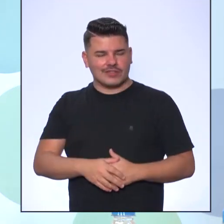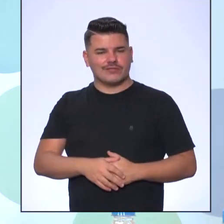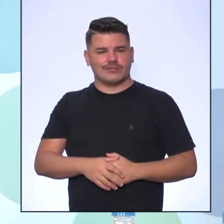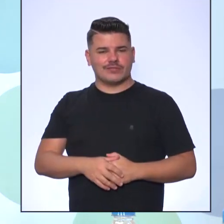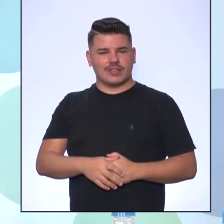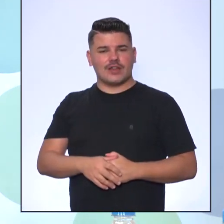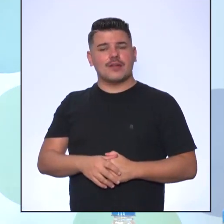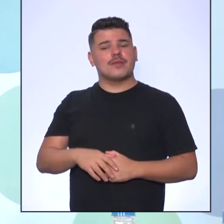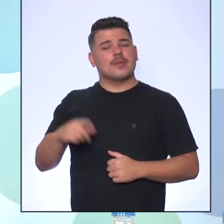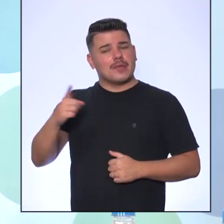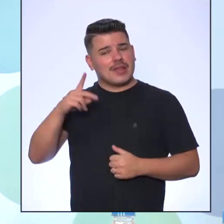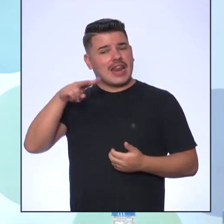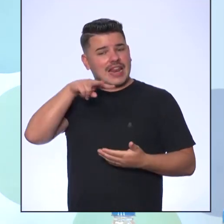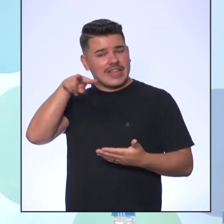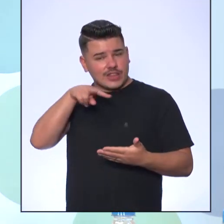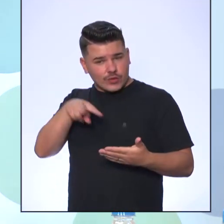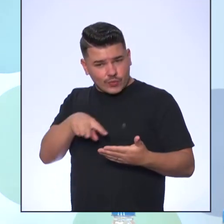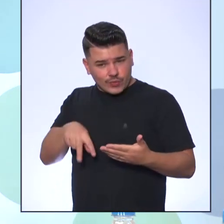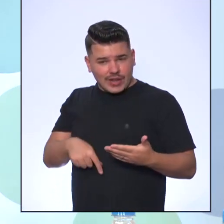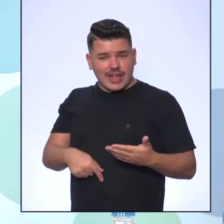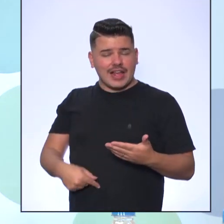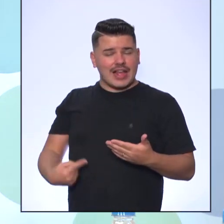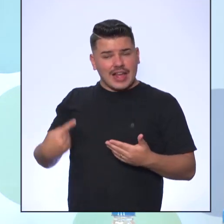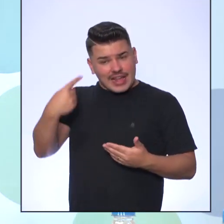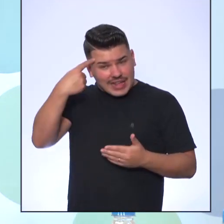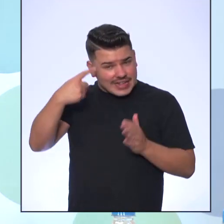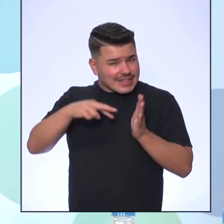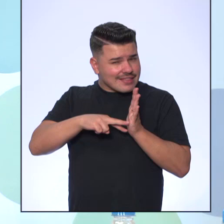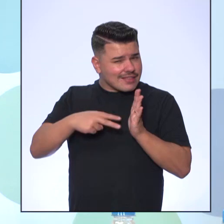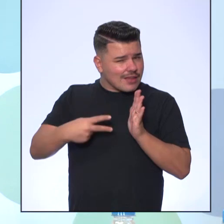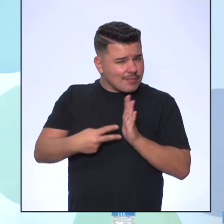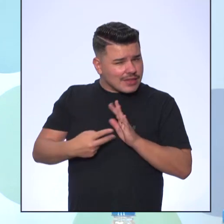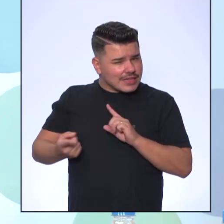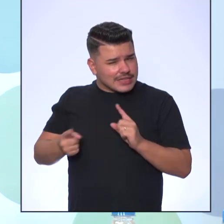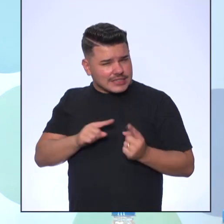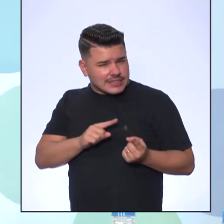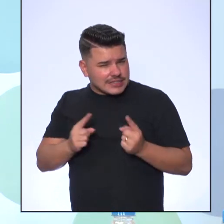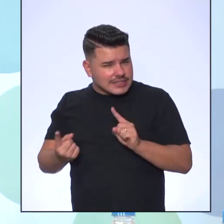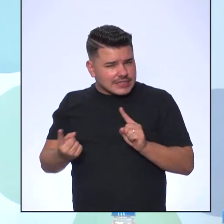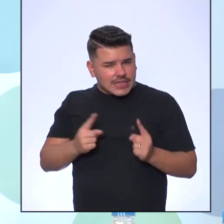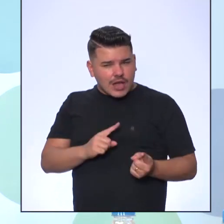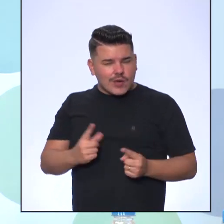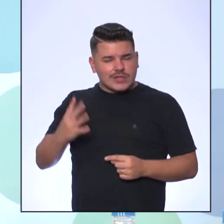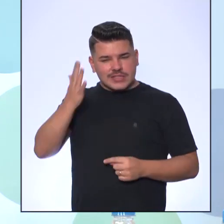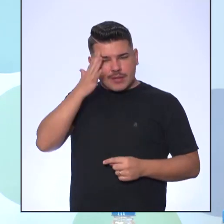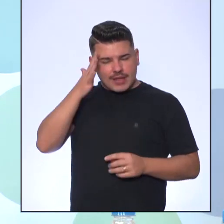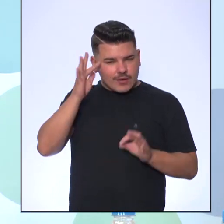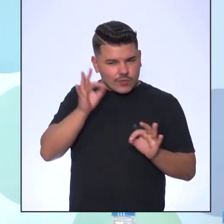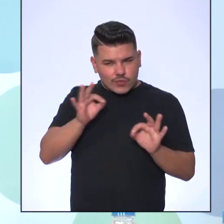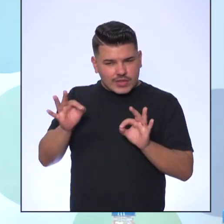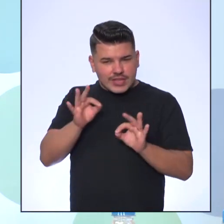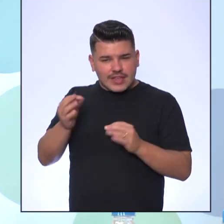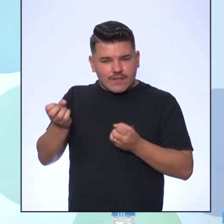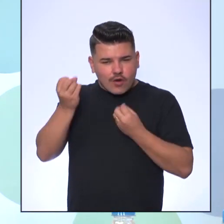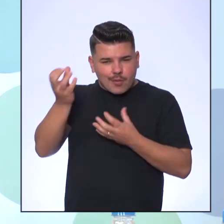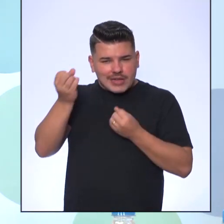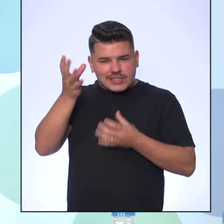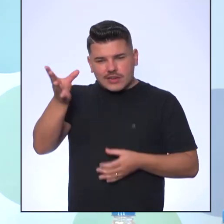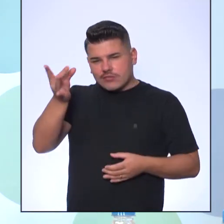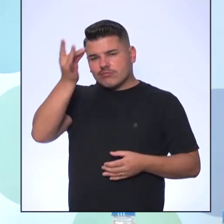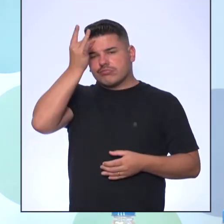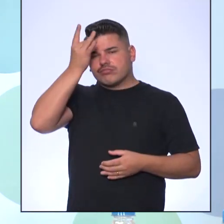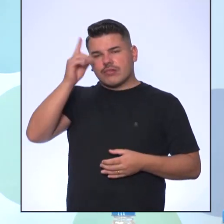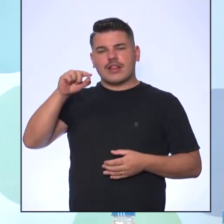da leitura, da interpretação, né, da capacidade de ele conseguir retirar as informações necessárias para que eles